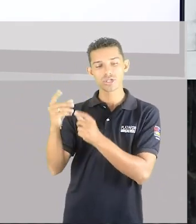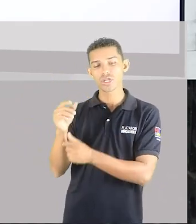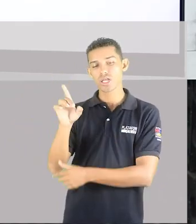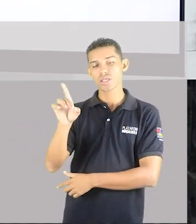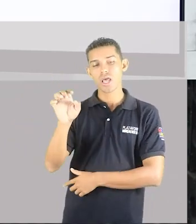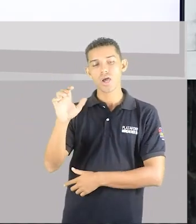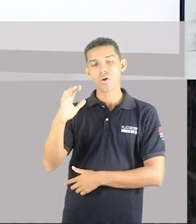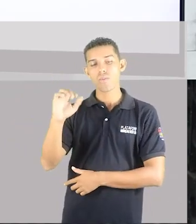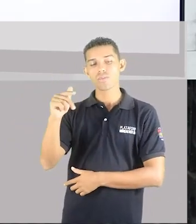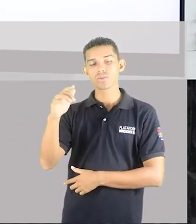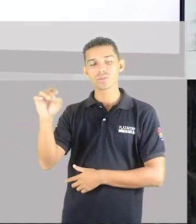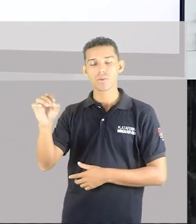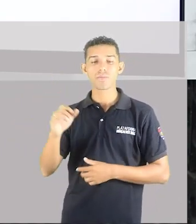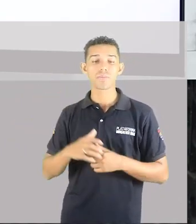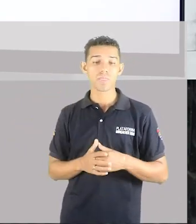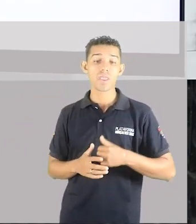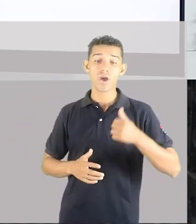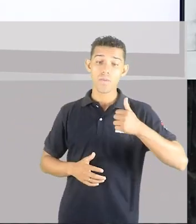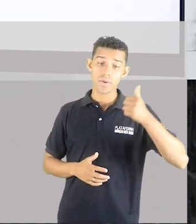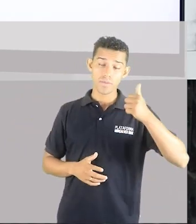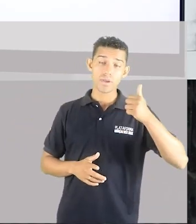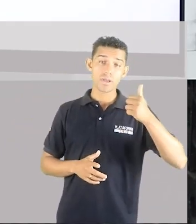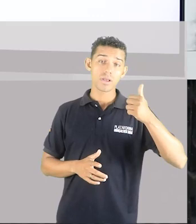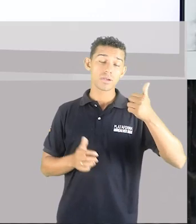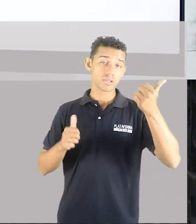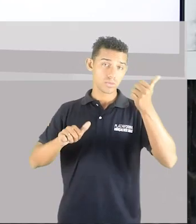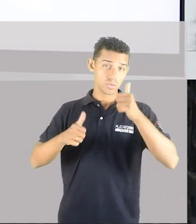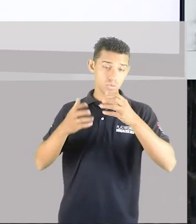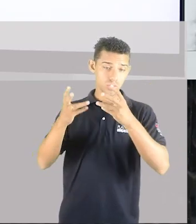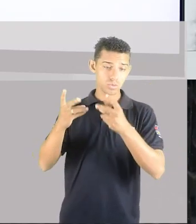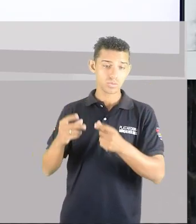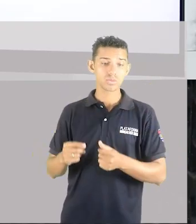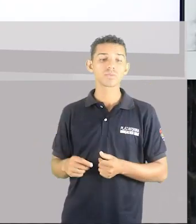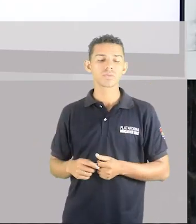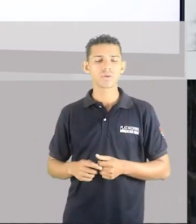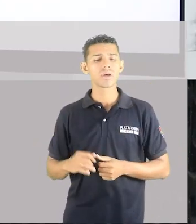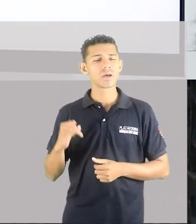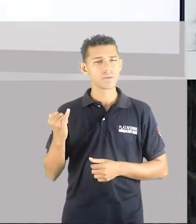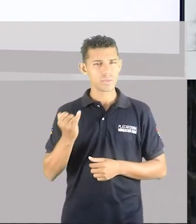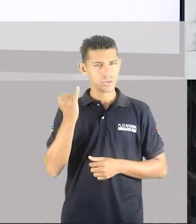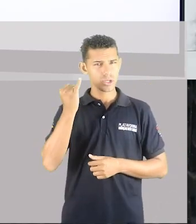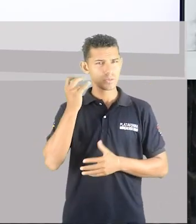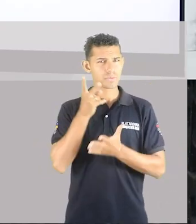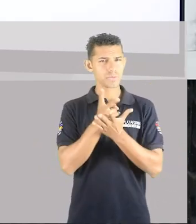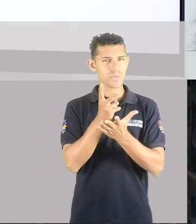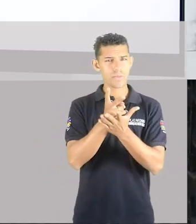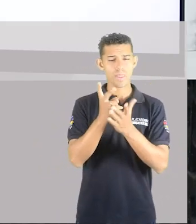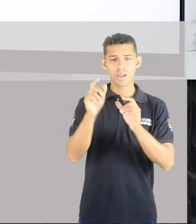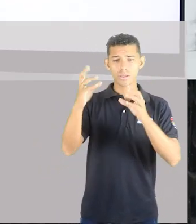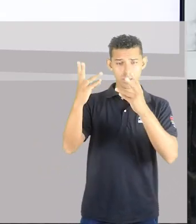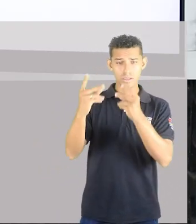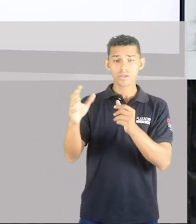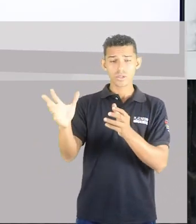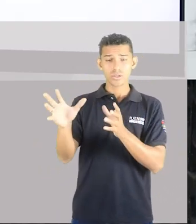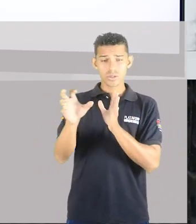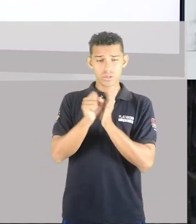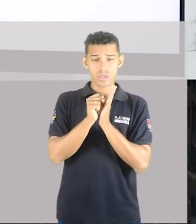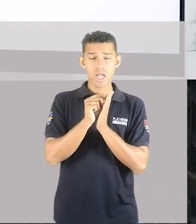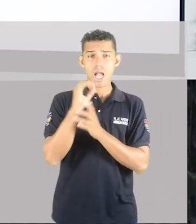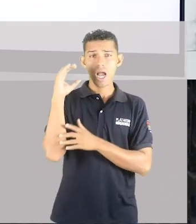uma síntese e o segundo é uma análise ou decomposição. Uma coisa importante é que toda decomposição ela absorve calor, né? Então,